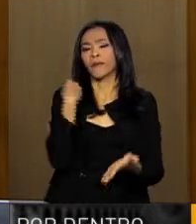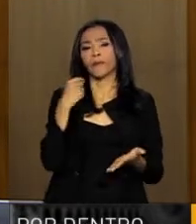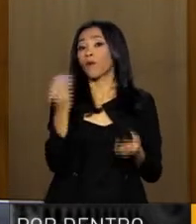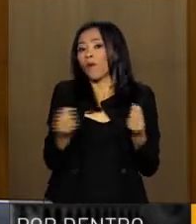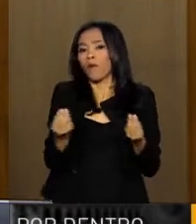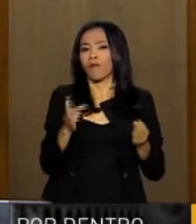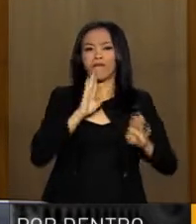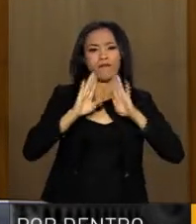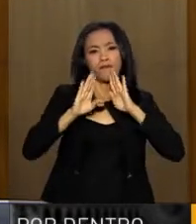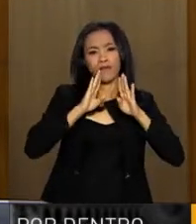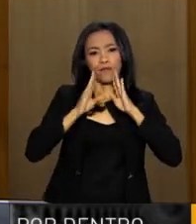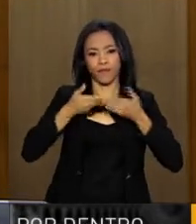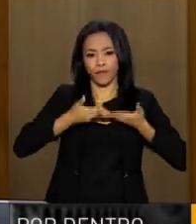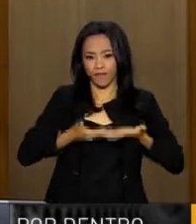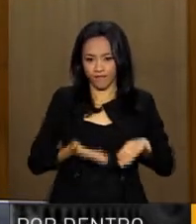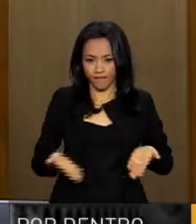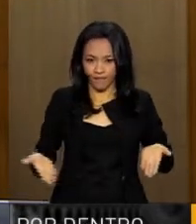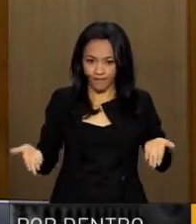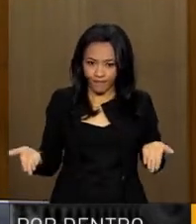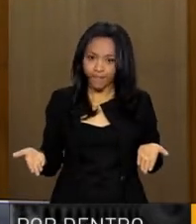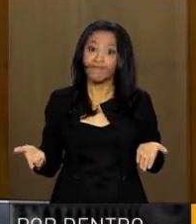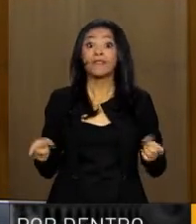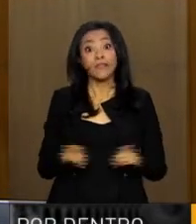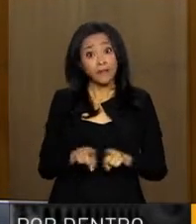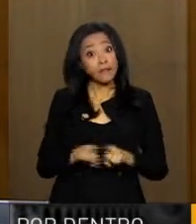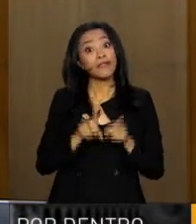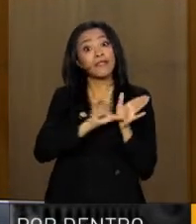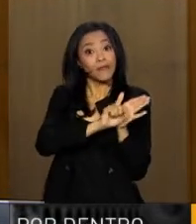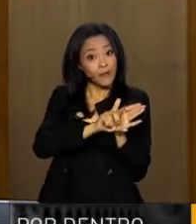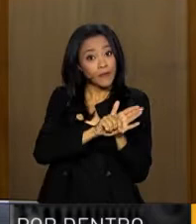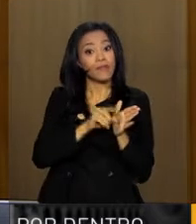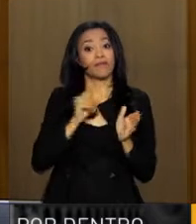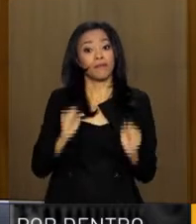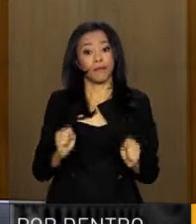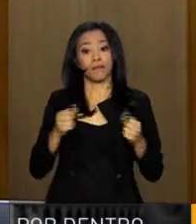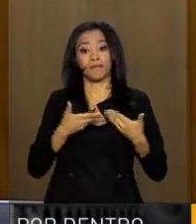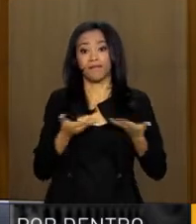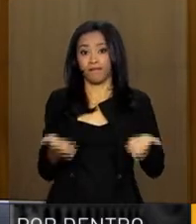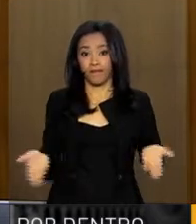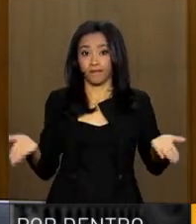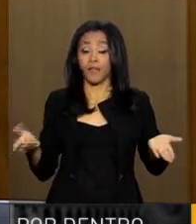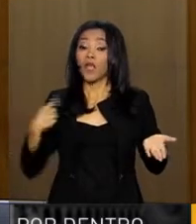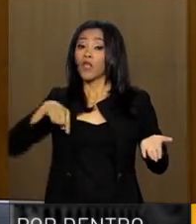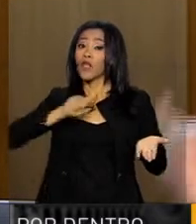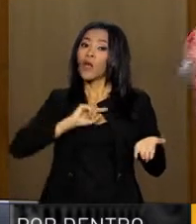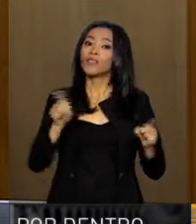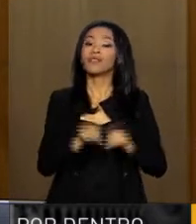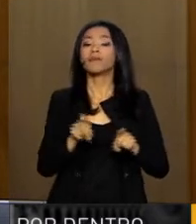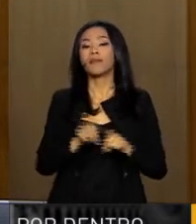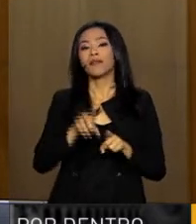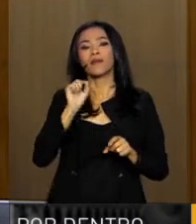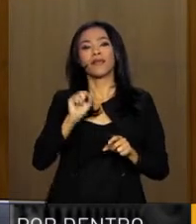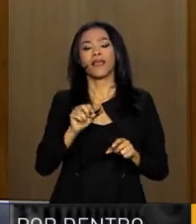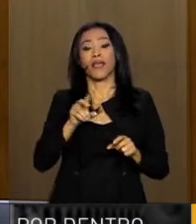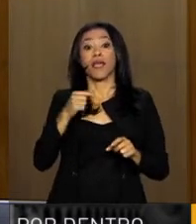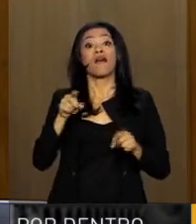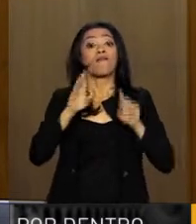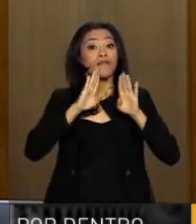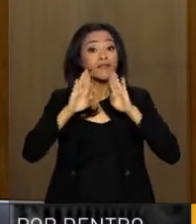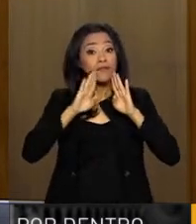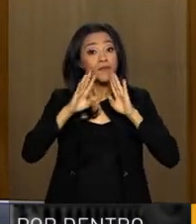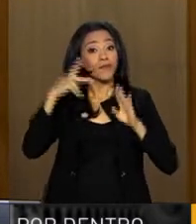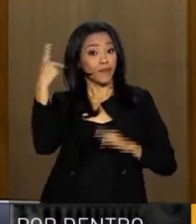facebook.com barra palácio do planalto ainda pelo twitter no arroba planalto nós estamos ao vivo também pela página do facebook do